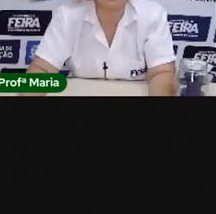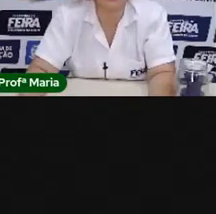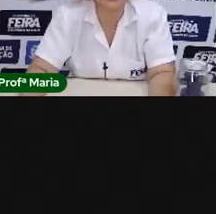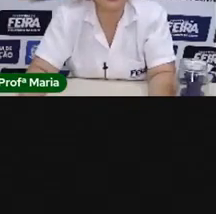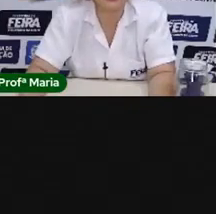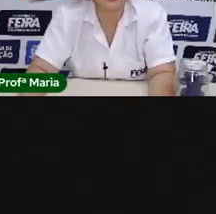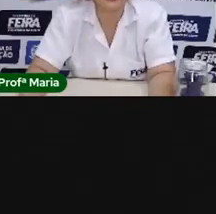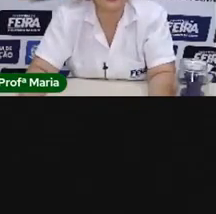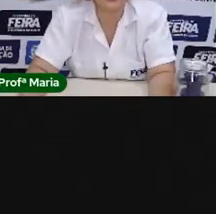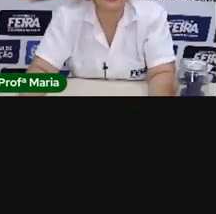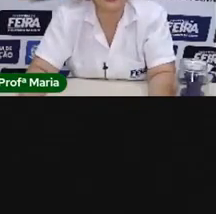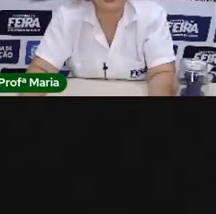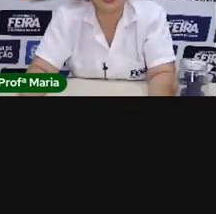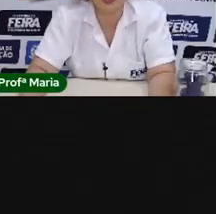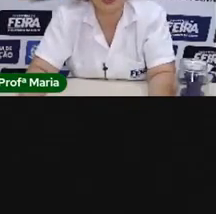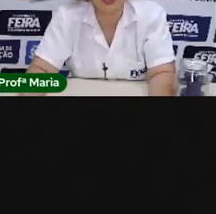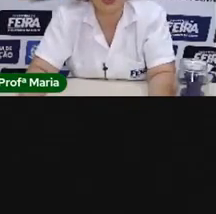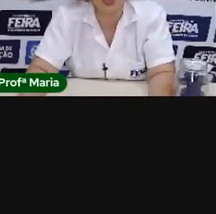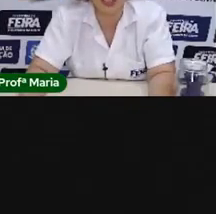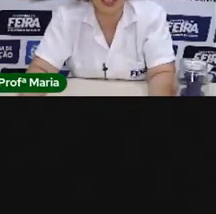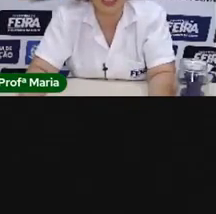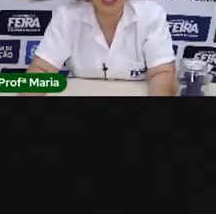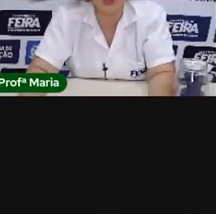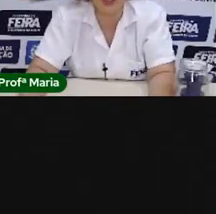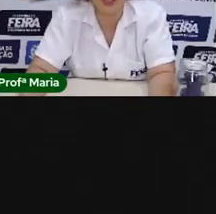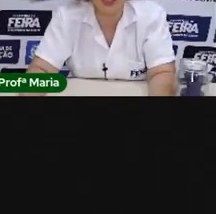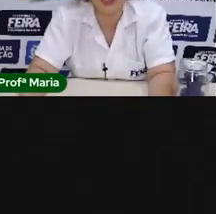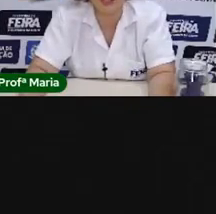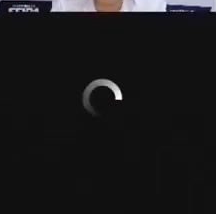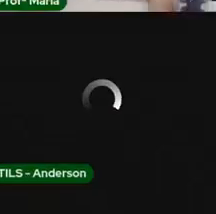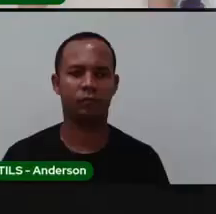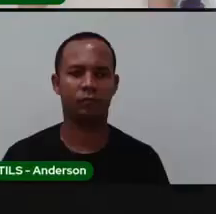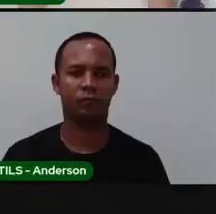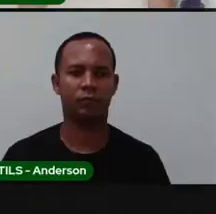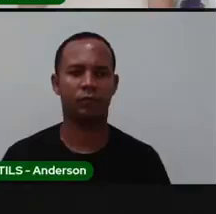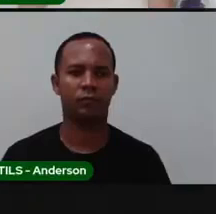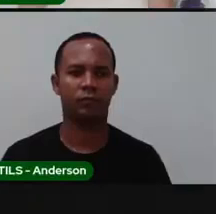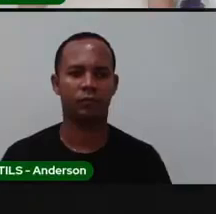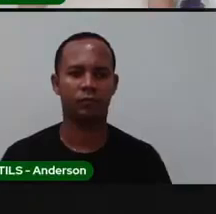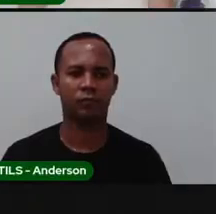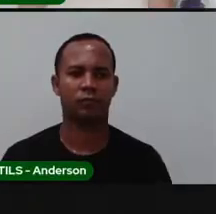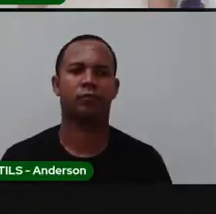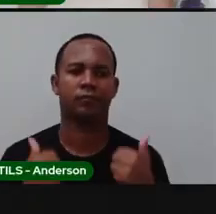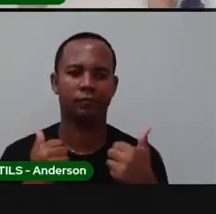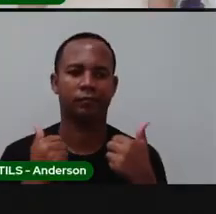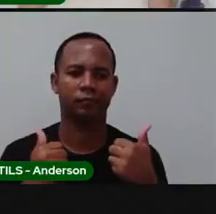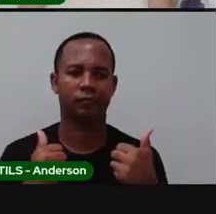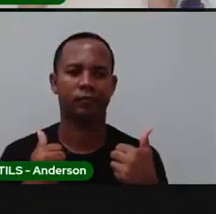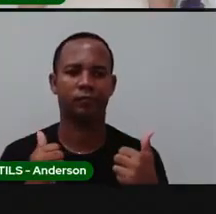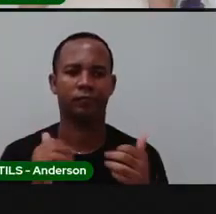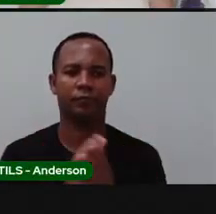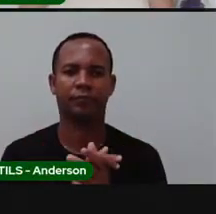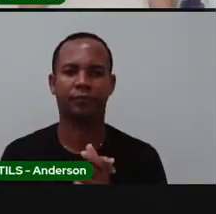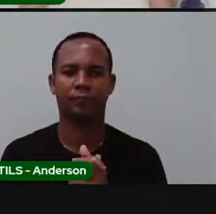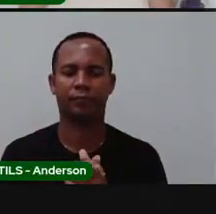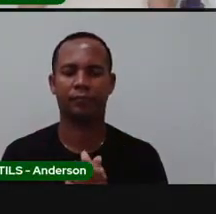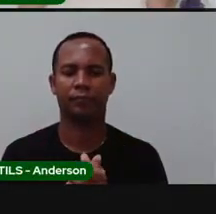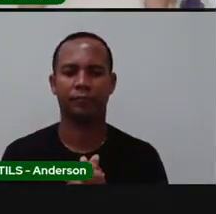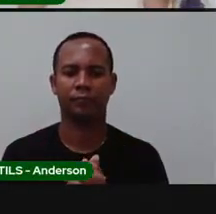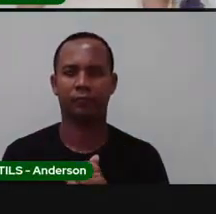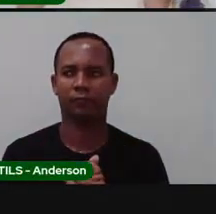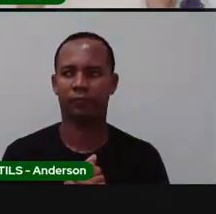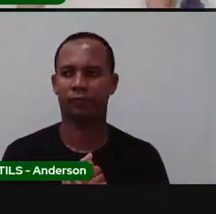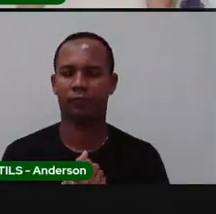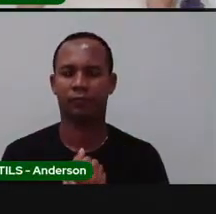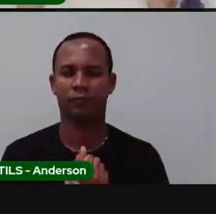Pronto apareci deixa só Anderson chegar aqui agora cadê Anderson Anderson eita está chegando agora então vamos